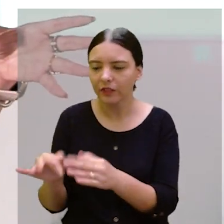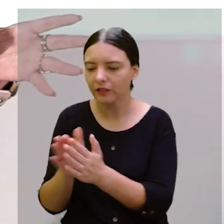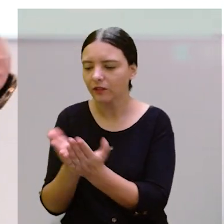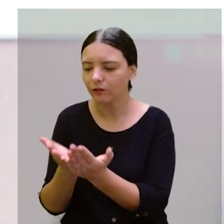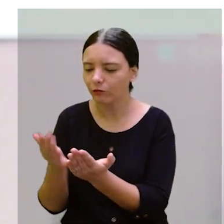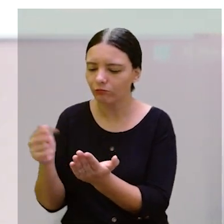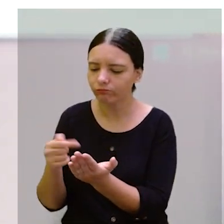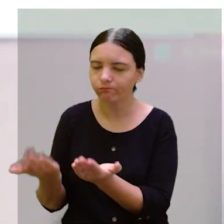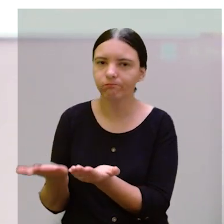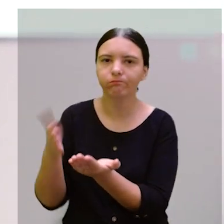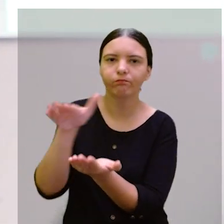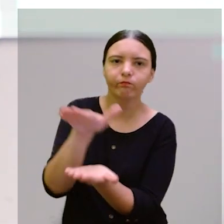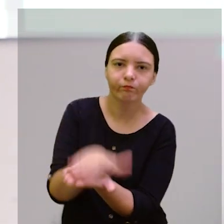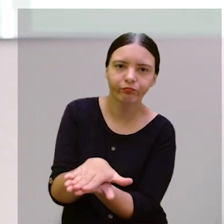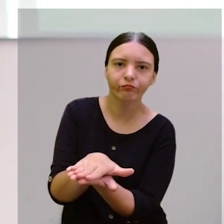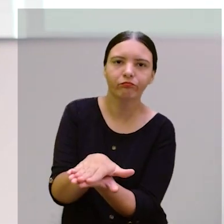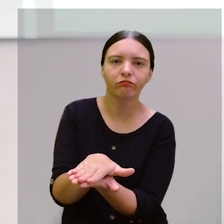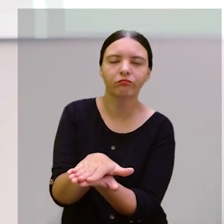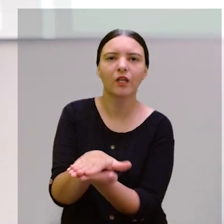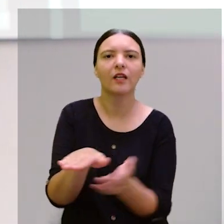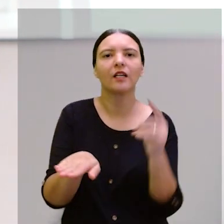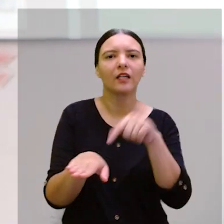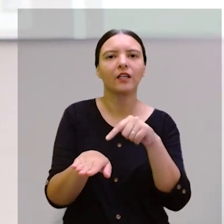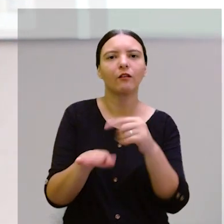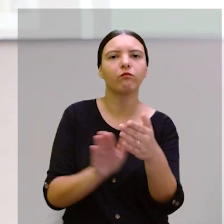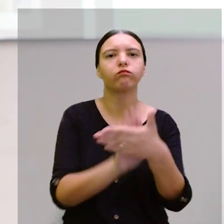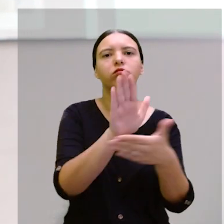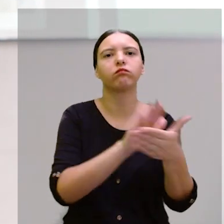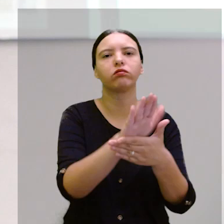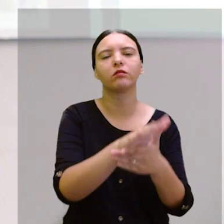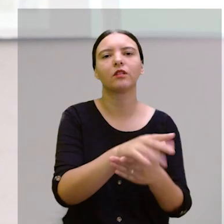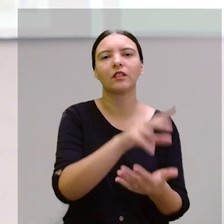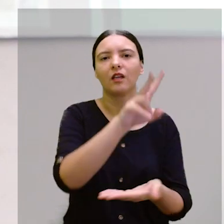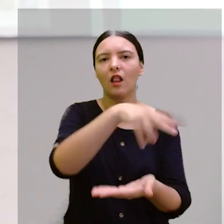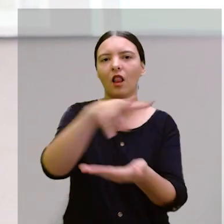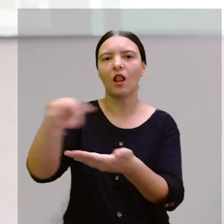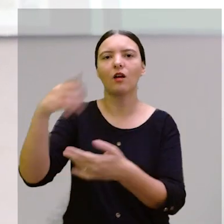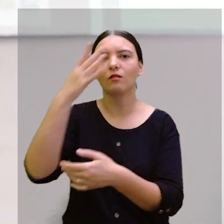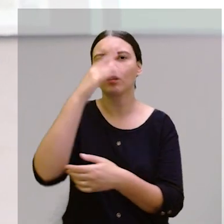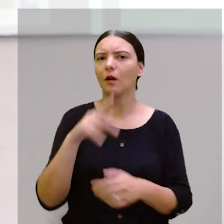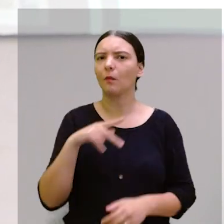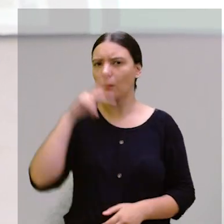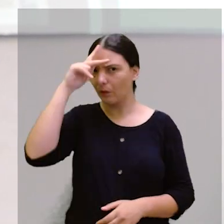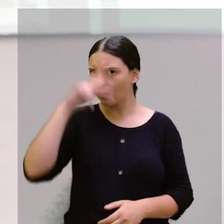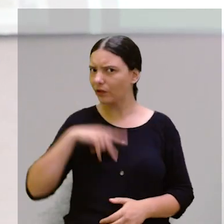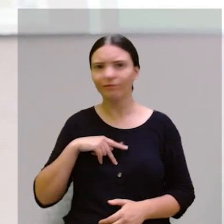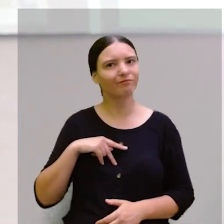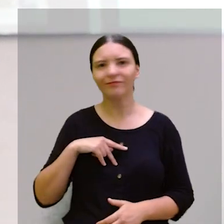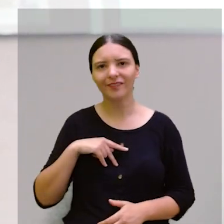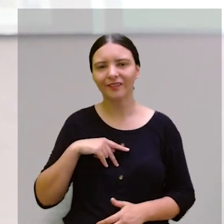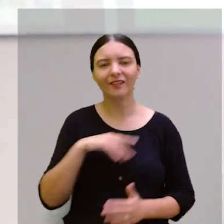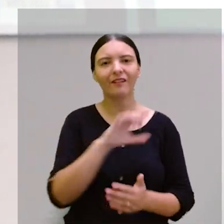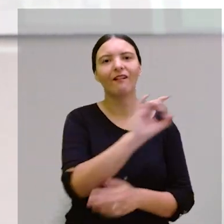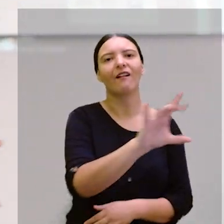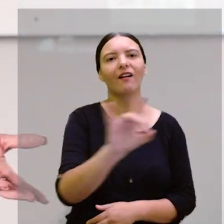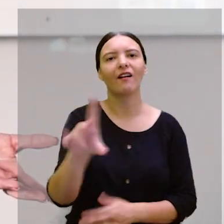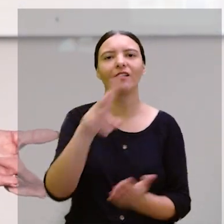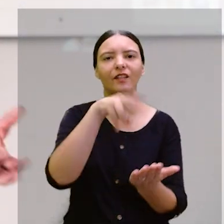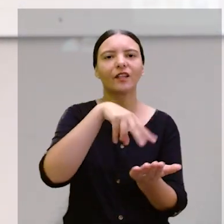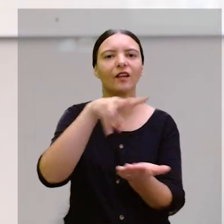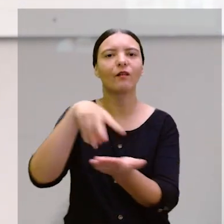livro, e esse livro vai para os leitores, ele já não é mais seu. Ele é de cada um que vai